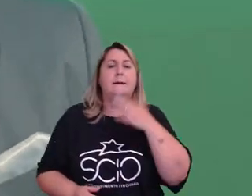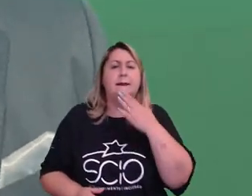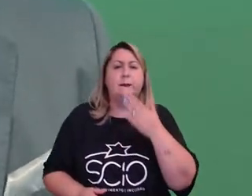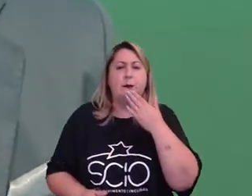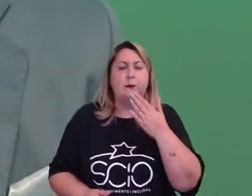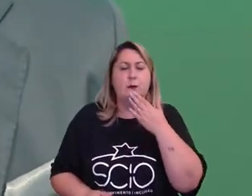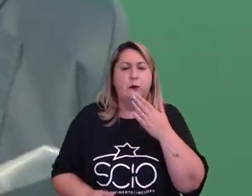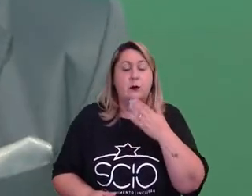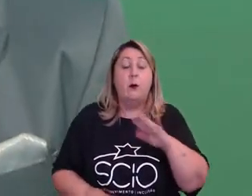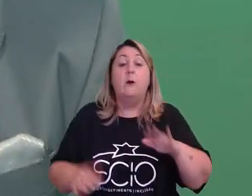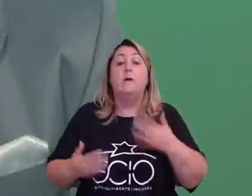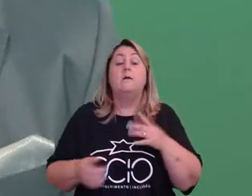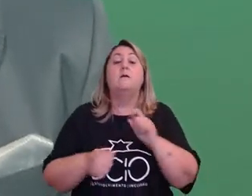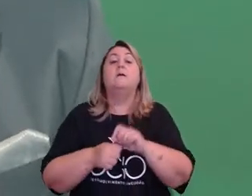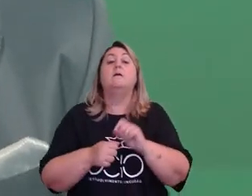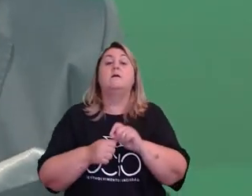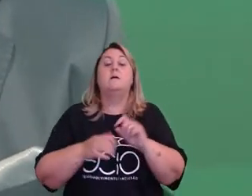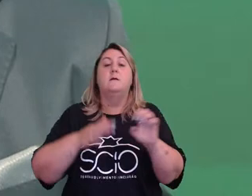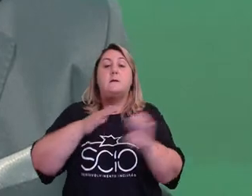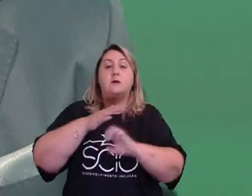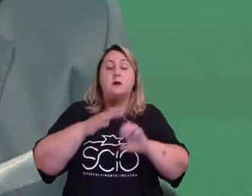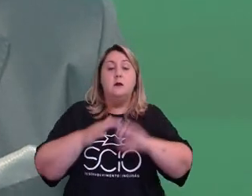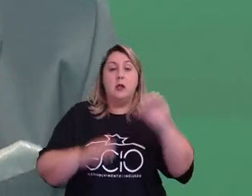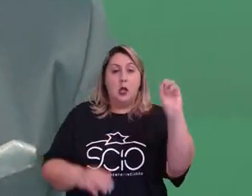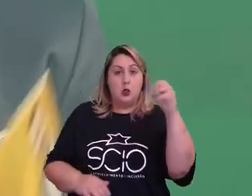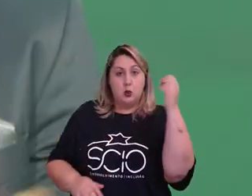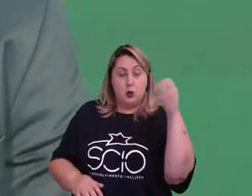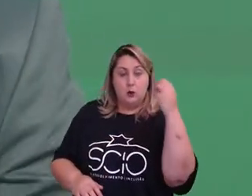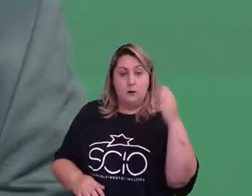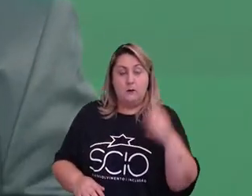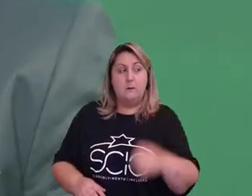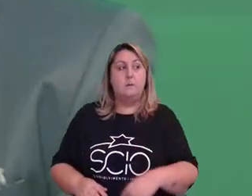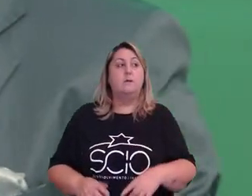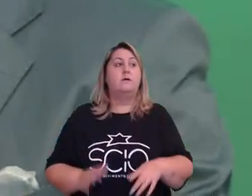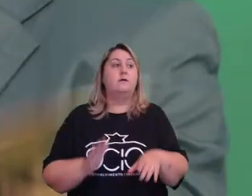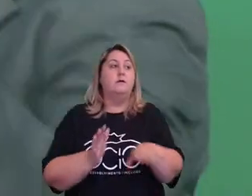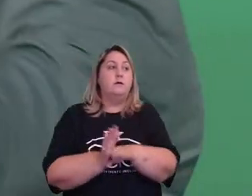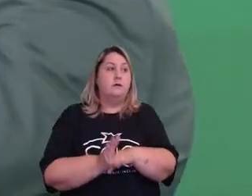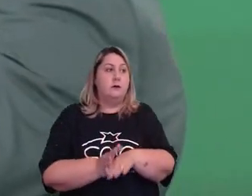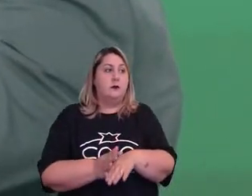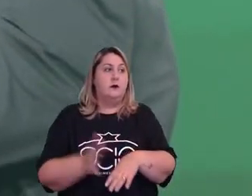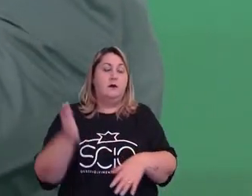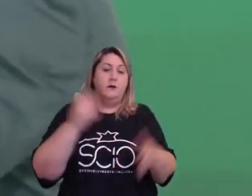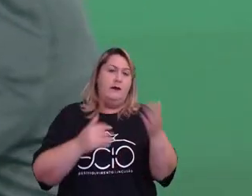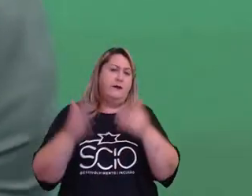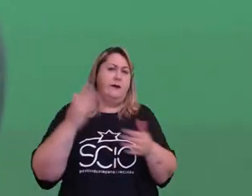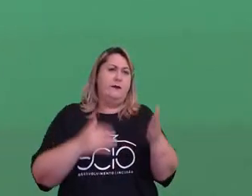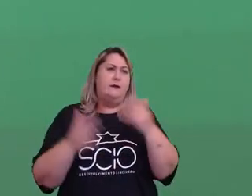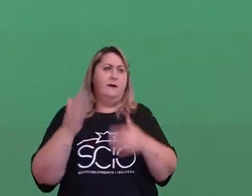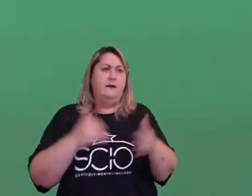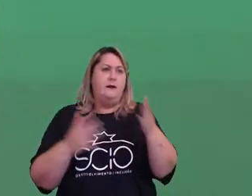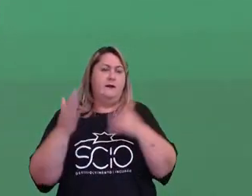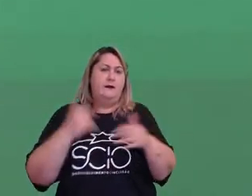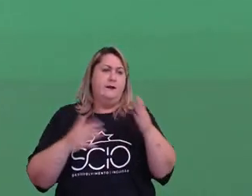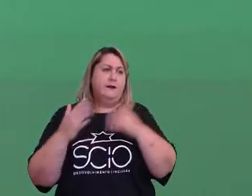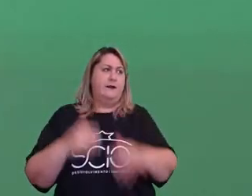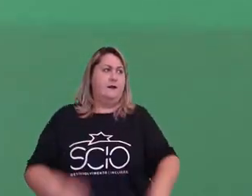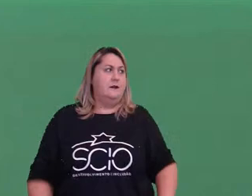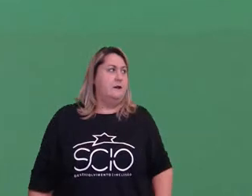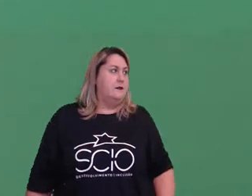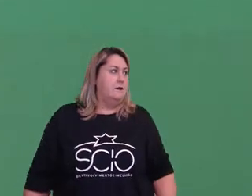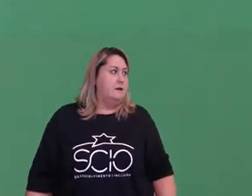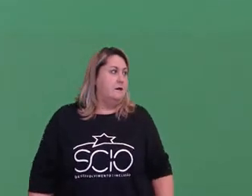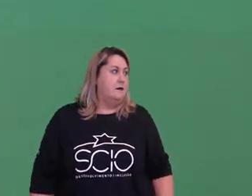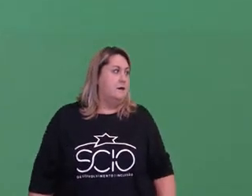pedida, principalmente quando a gente fez uma empresa lá do Rio Grande do Sul, então eu vou chegar ali perto do cantor. Vem comigo, Grua, vem comigo.